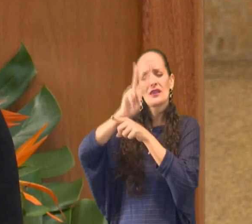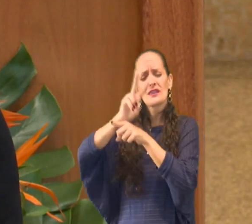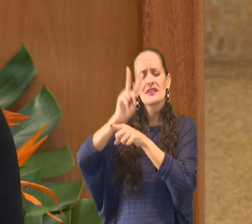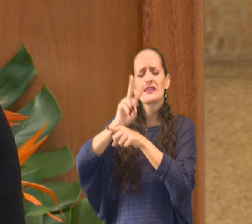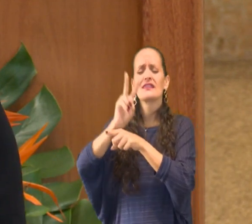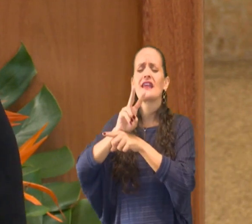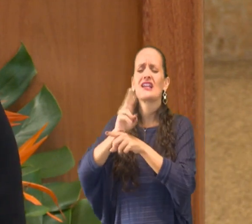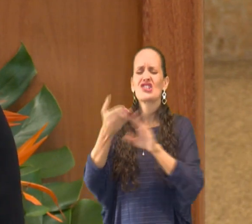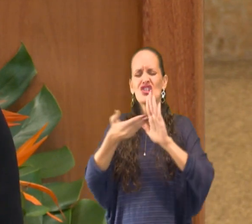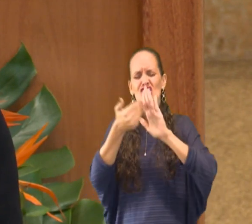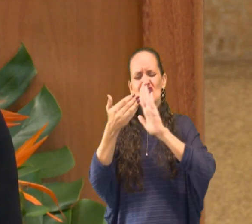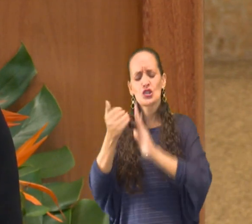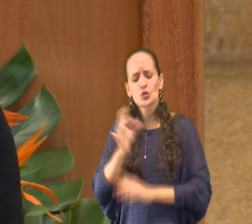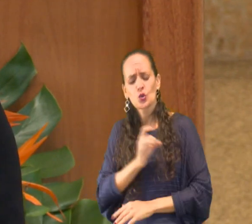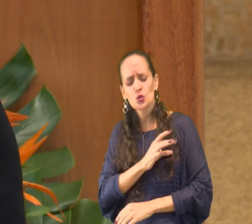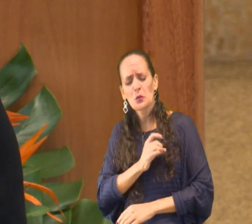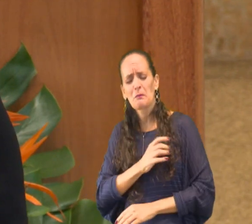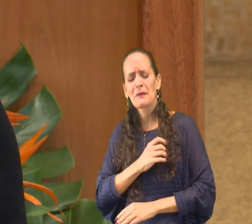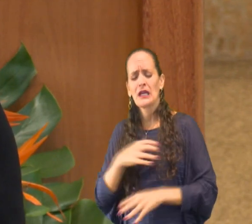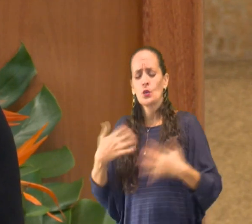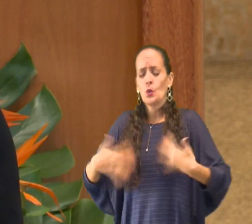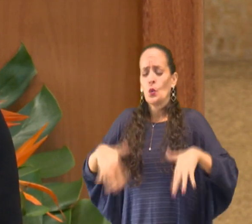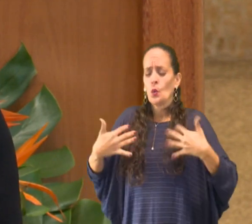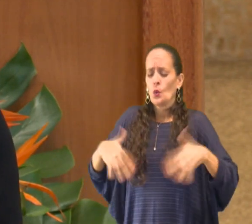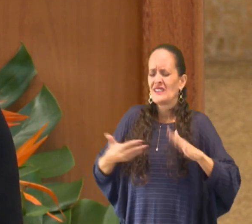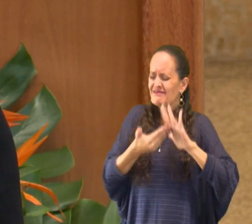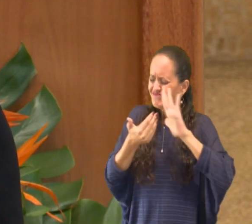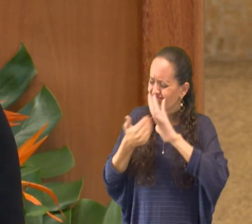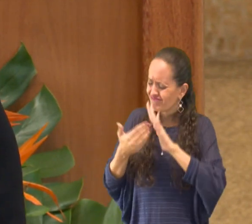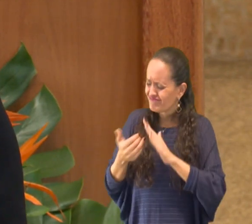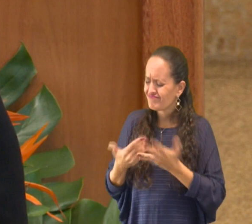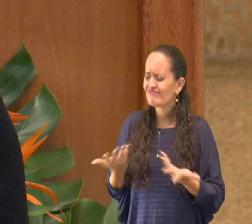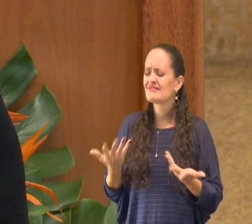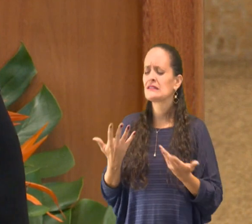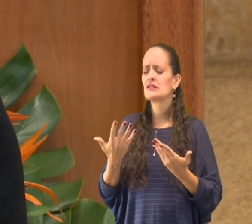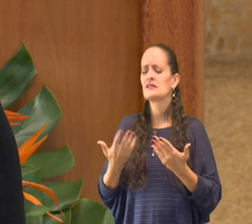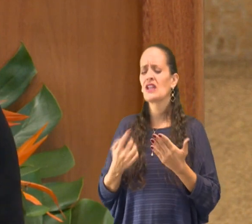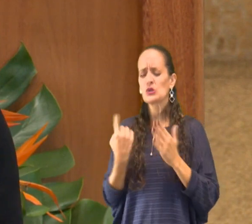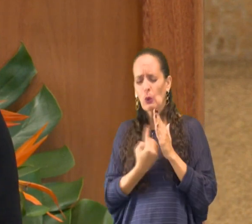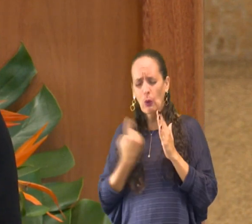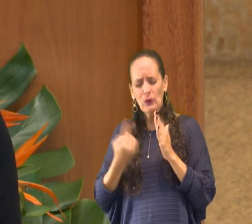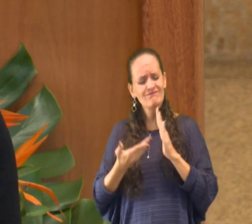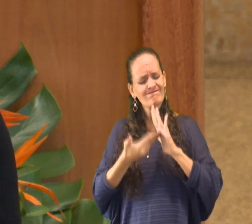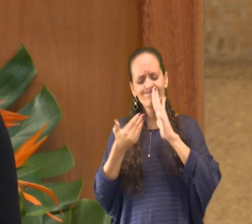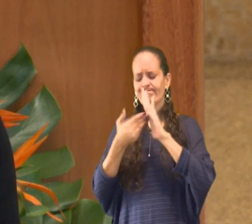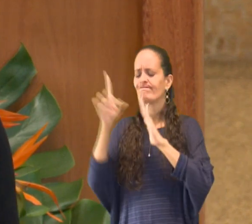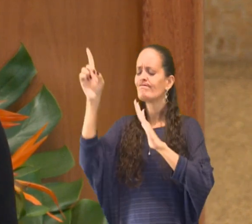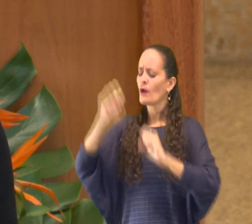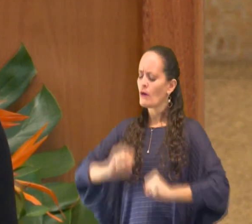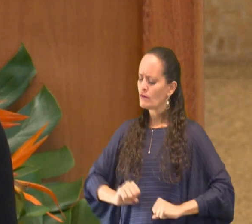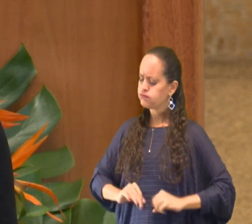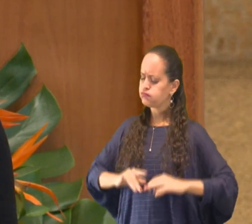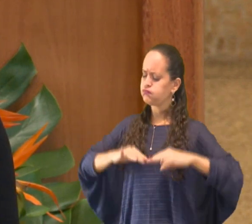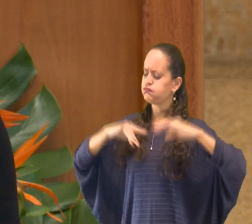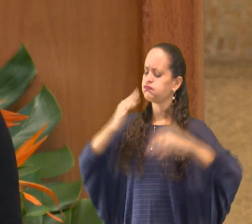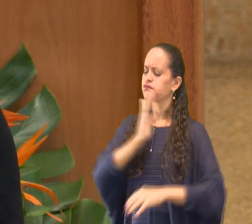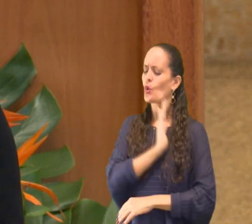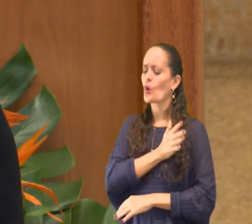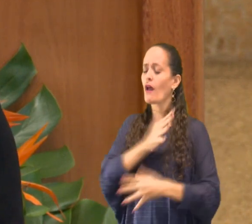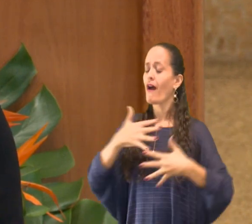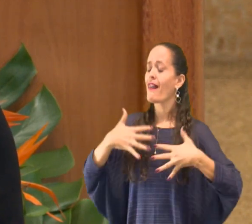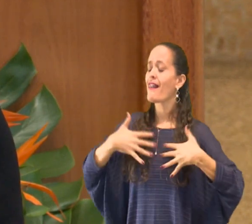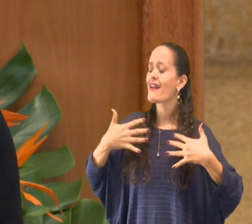protege, tira todo o medo, todo o terror, tira toda a solidão, que o Senhor possa encher os corações deles de